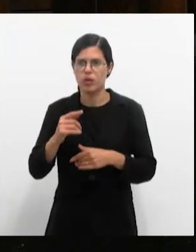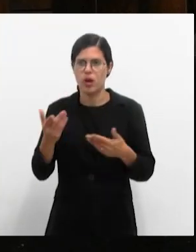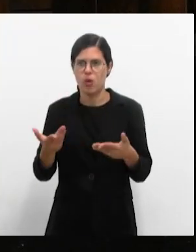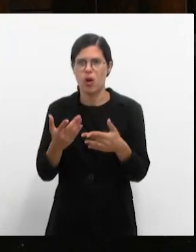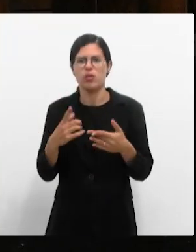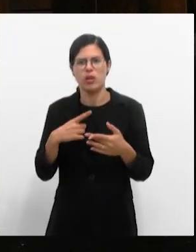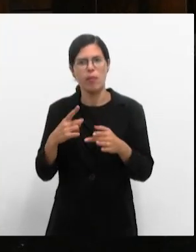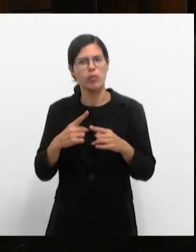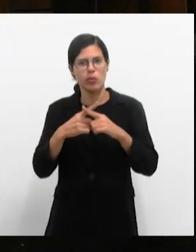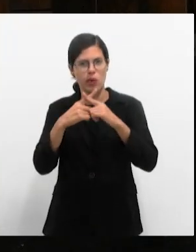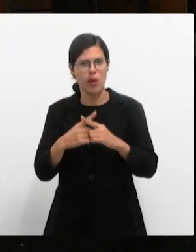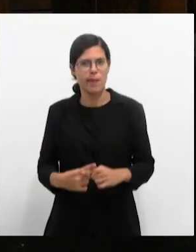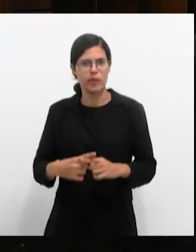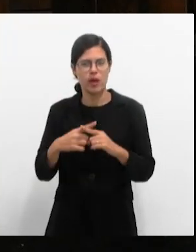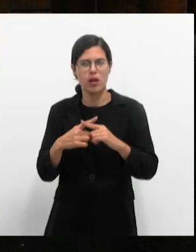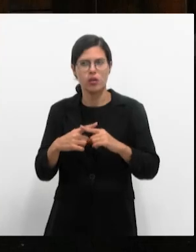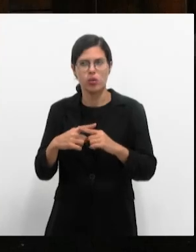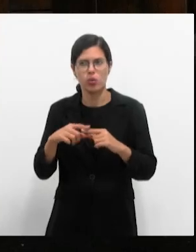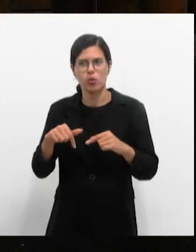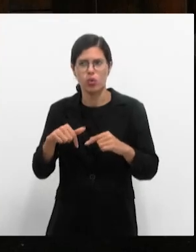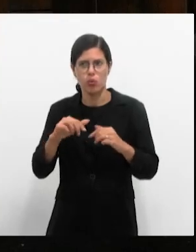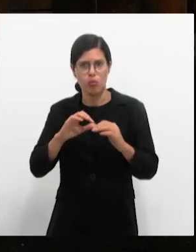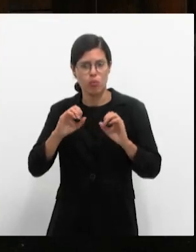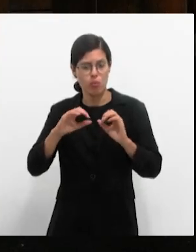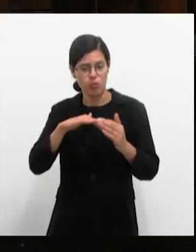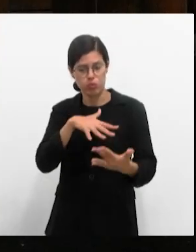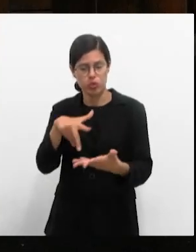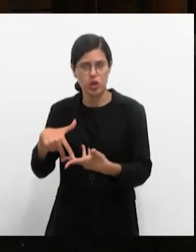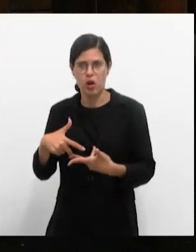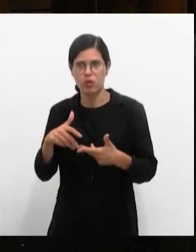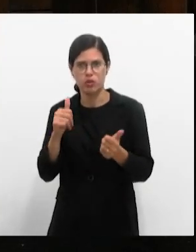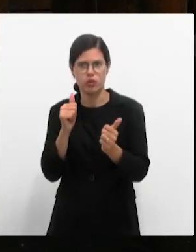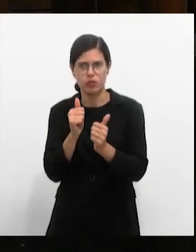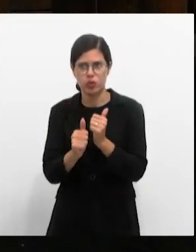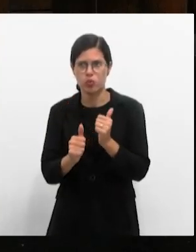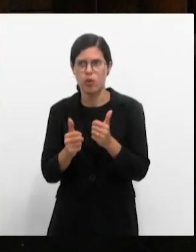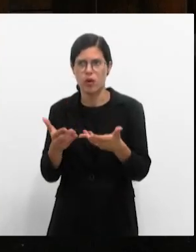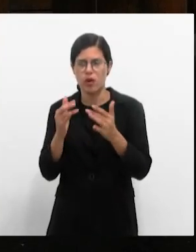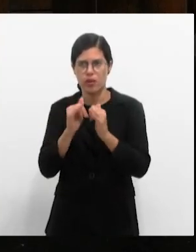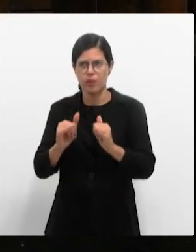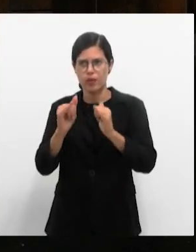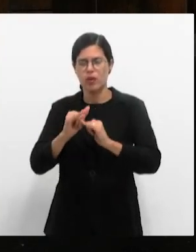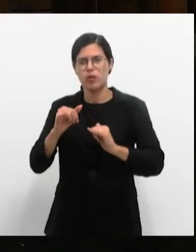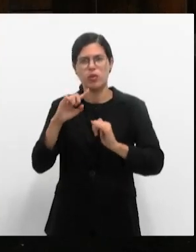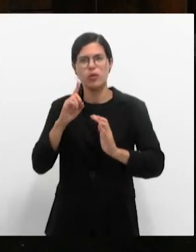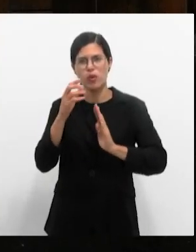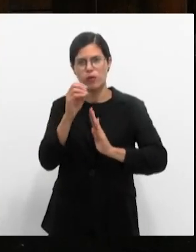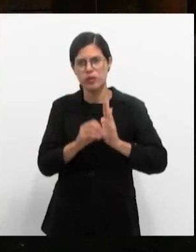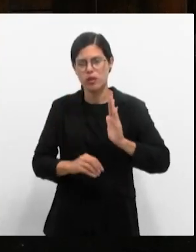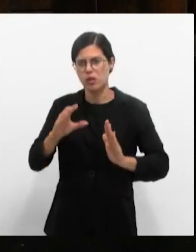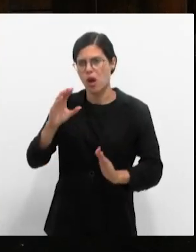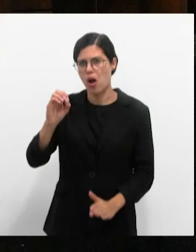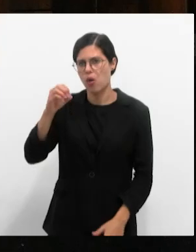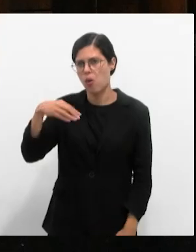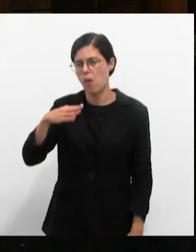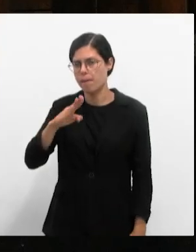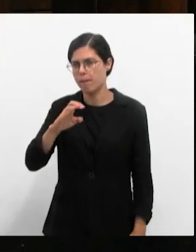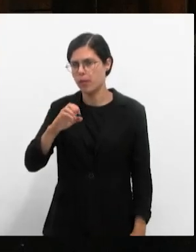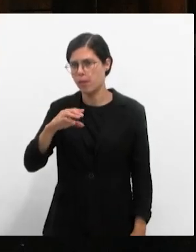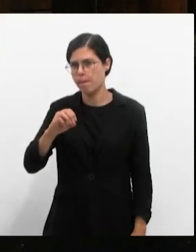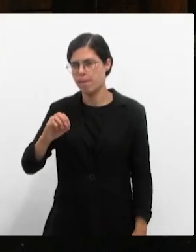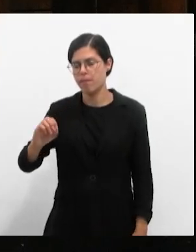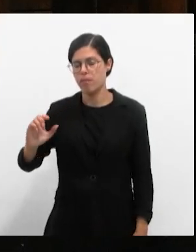é importante também, quero inclusive reafirmar, que chegamos a oficiar a Conmebol em 2023, na final